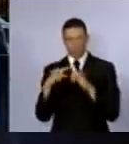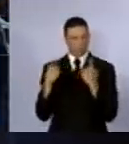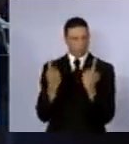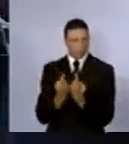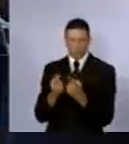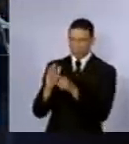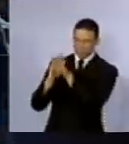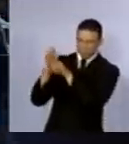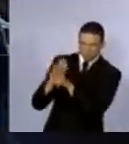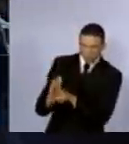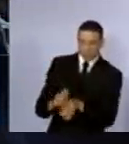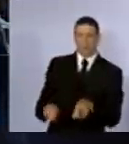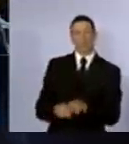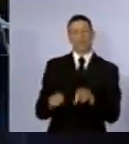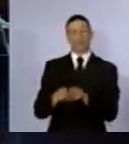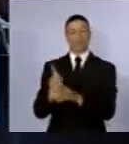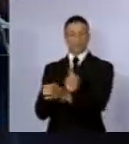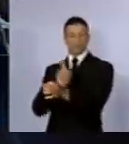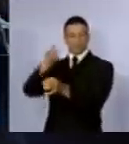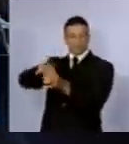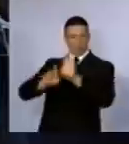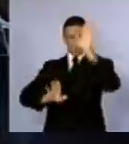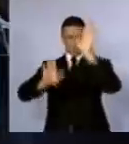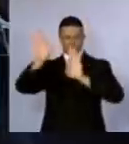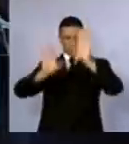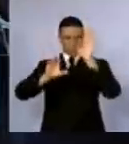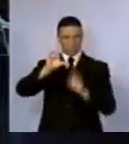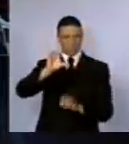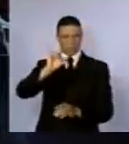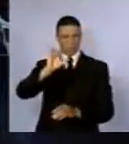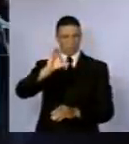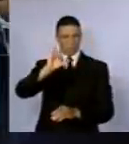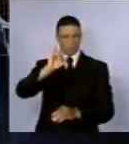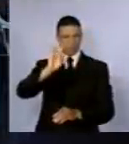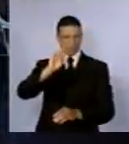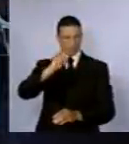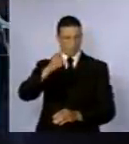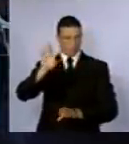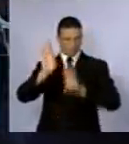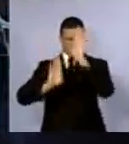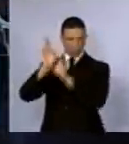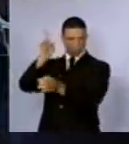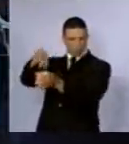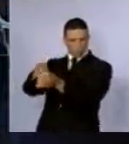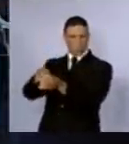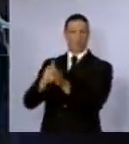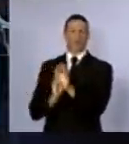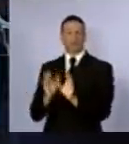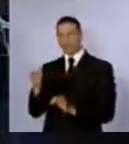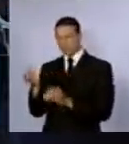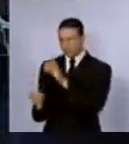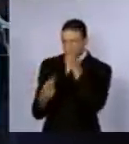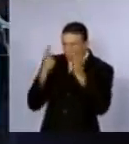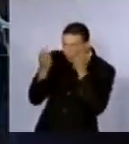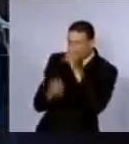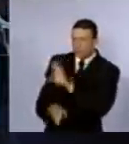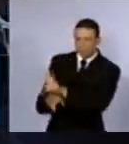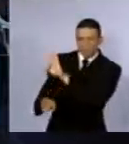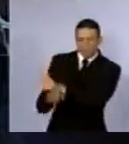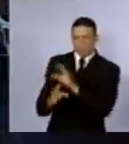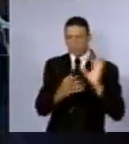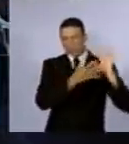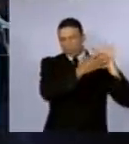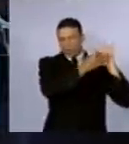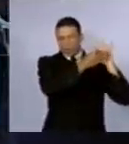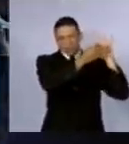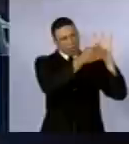Nos processos de licenciamento, a gente, quando é chamado, a gente participa efetivamente e procura defender exatamente esse contexto